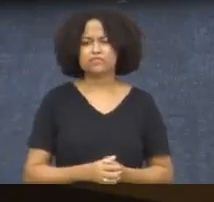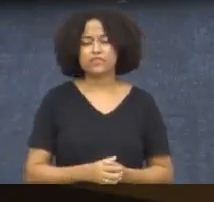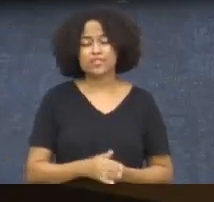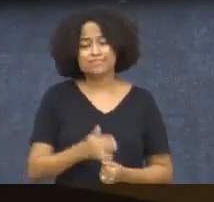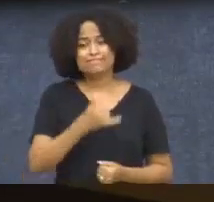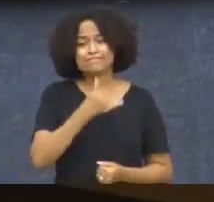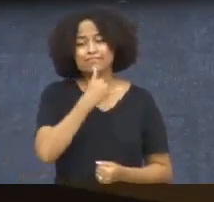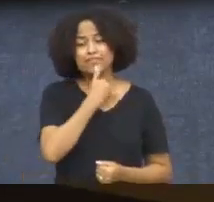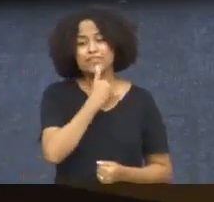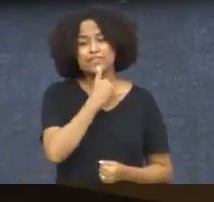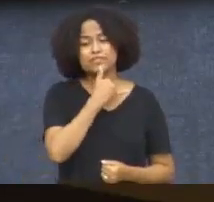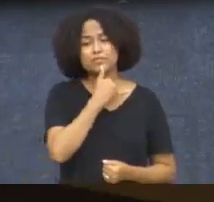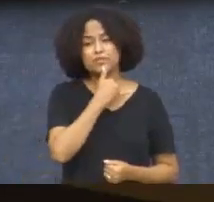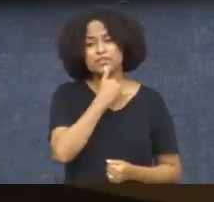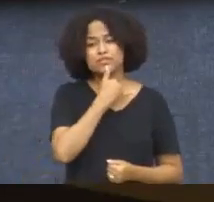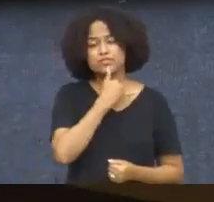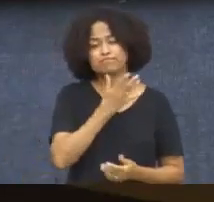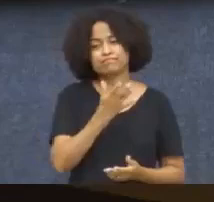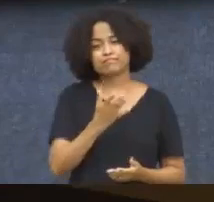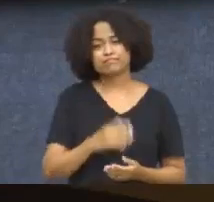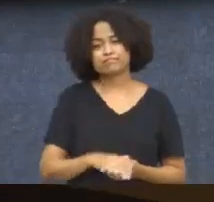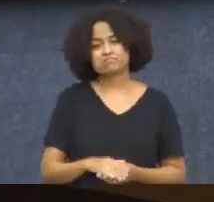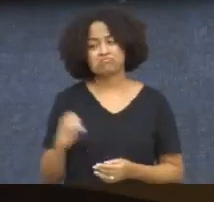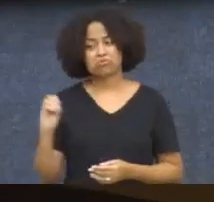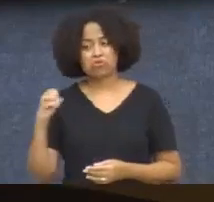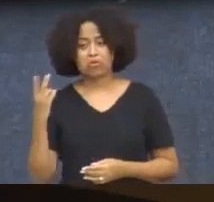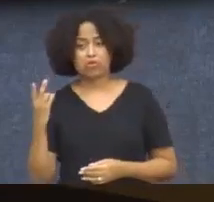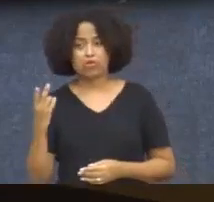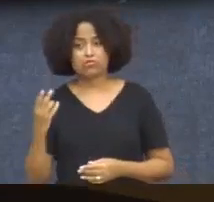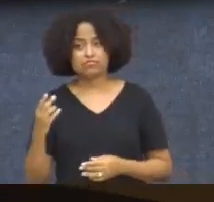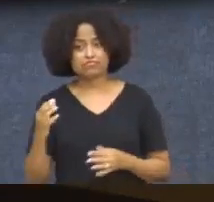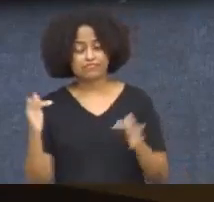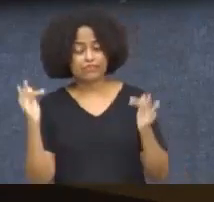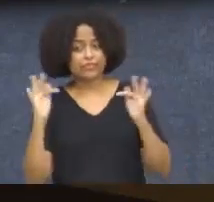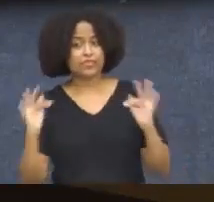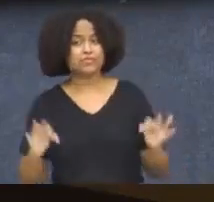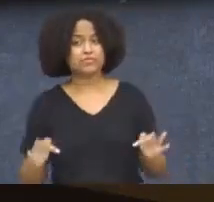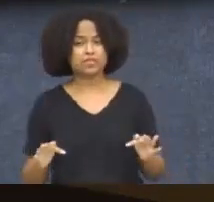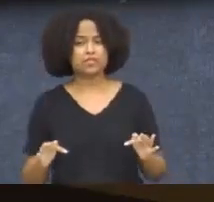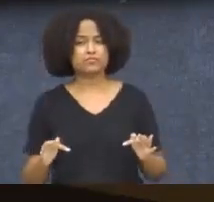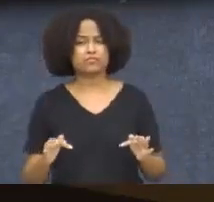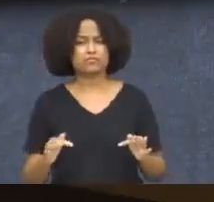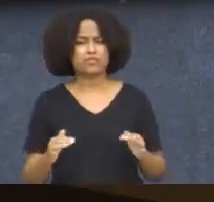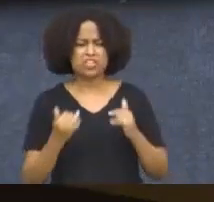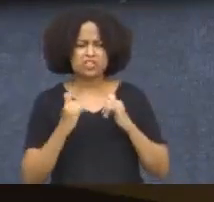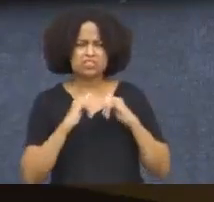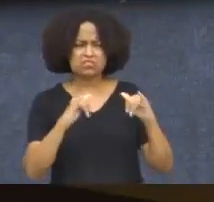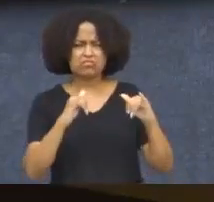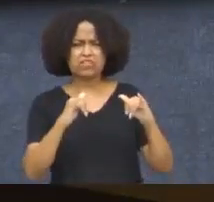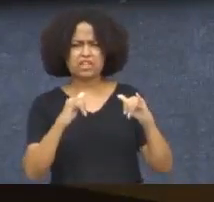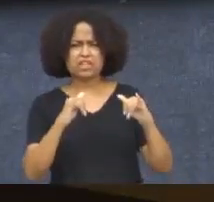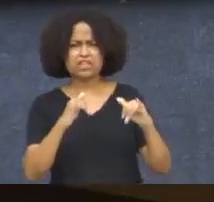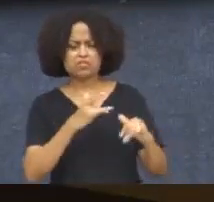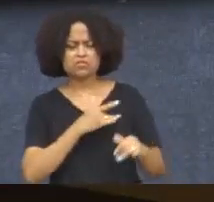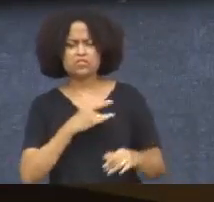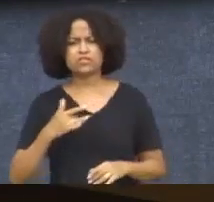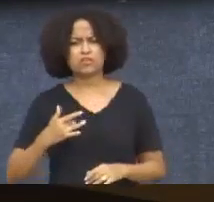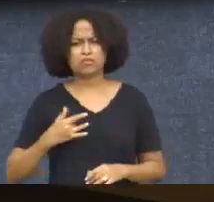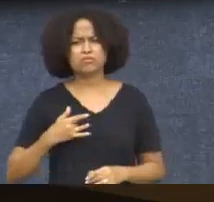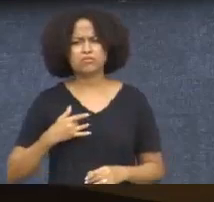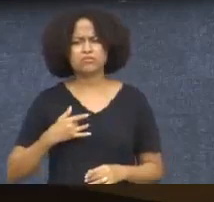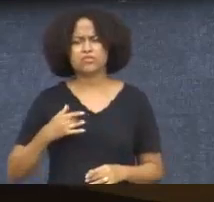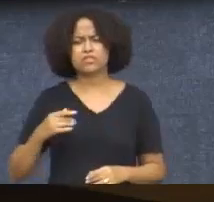Infelizmente, ou felizmente, estou aqui para falar sobre a questão da saúde dentro da nossa